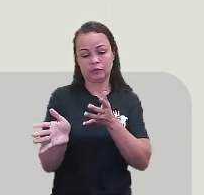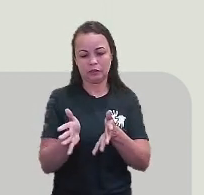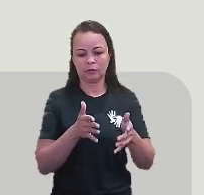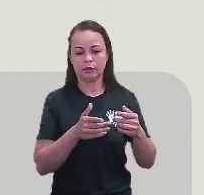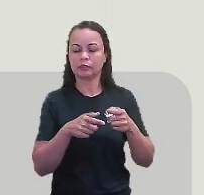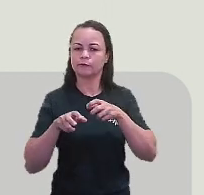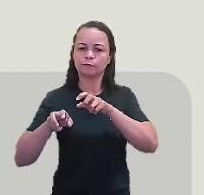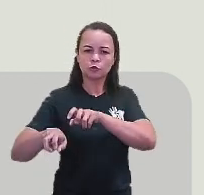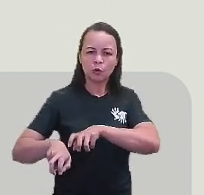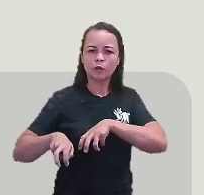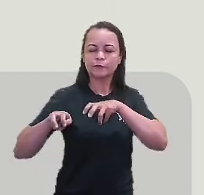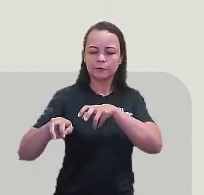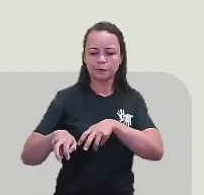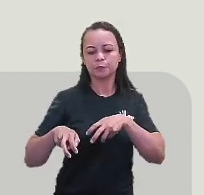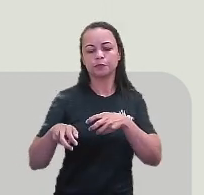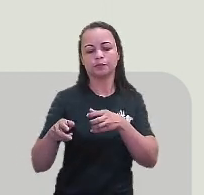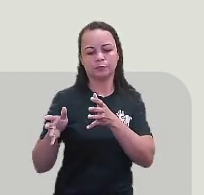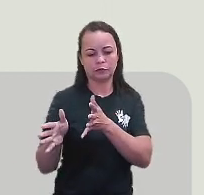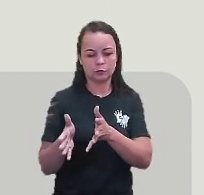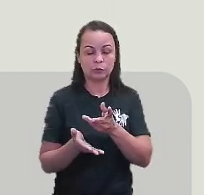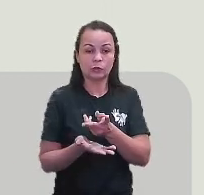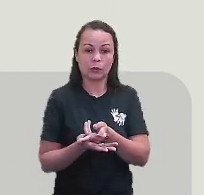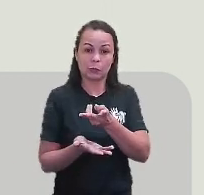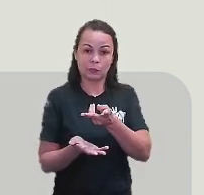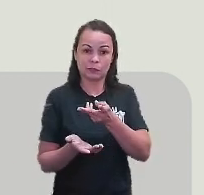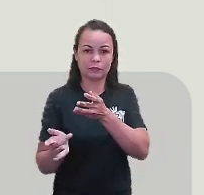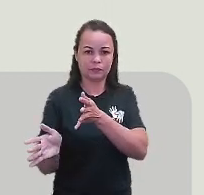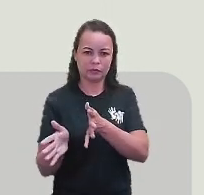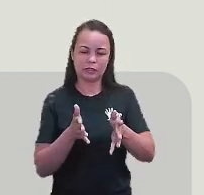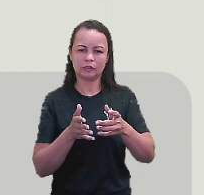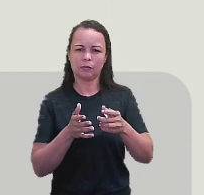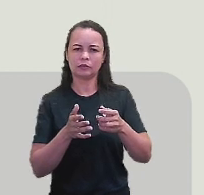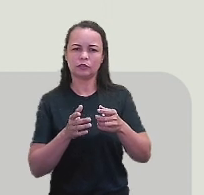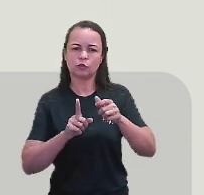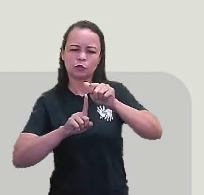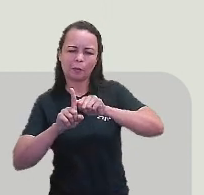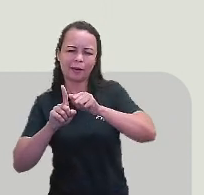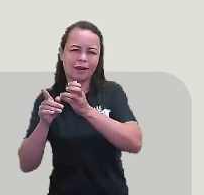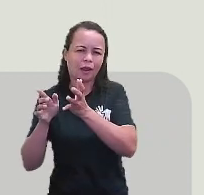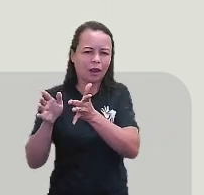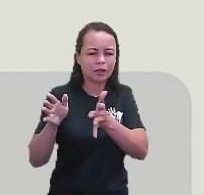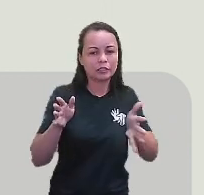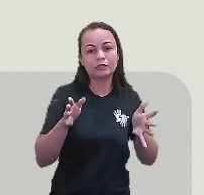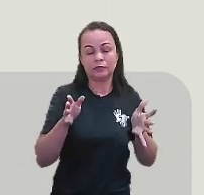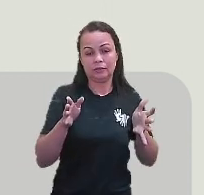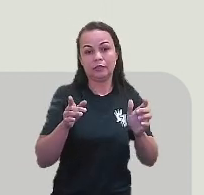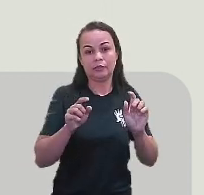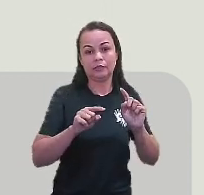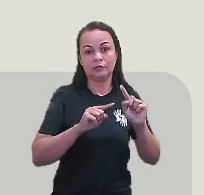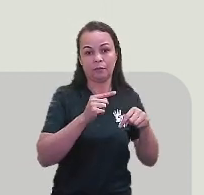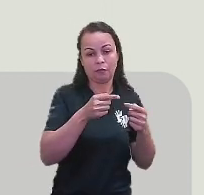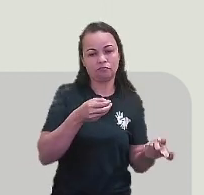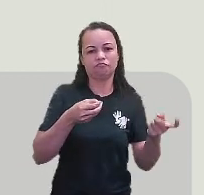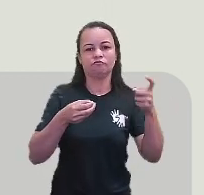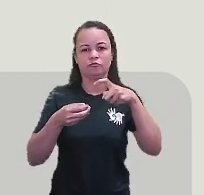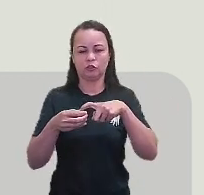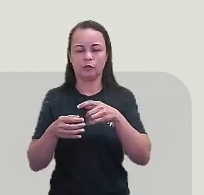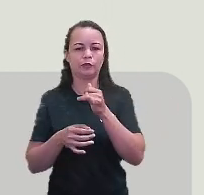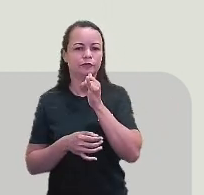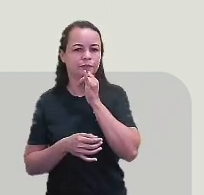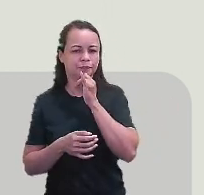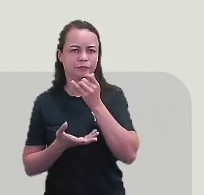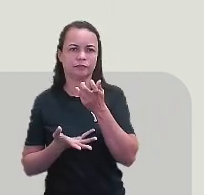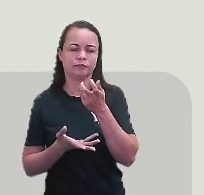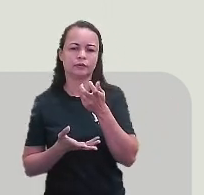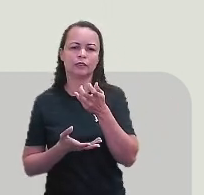na agricultura. Pode ocorrer em vários momentos, quando passamos alguns meses em um local e depois retornamos. Podemos citar como exemplo, aqui